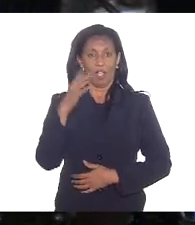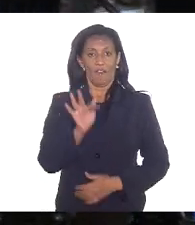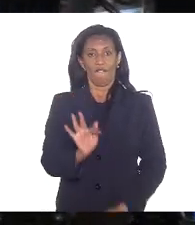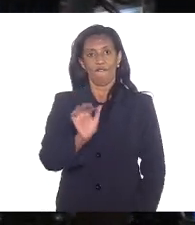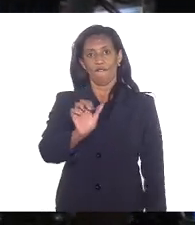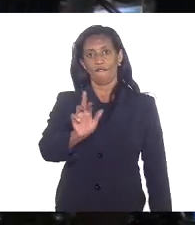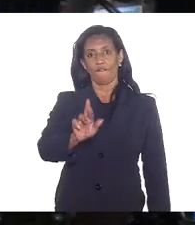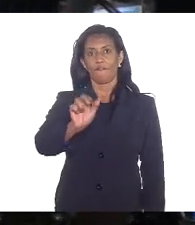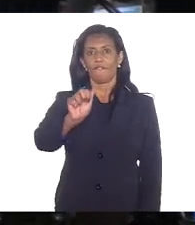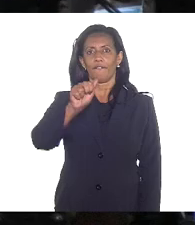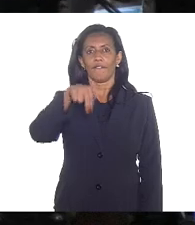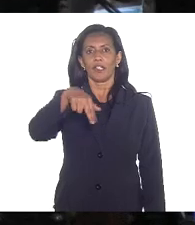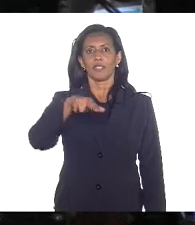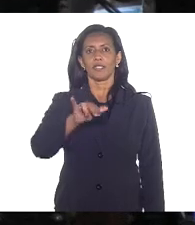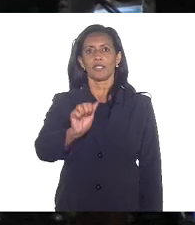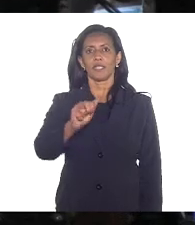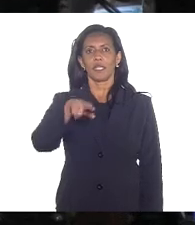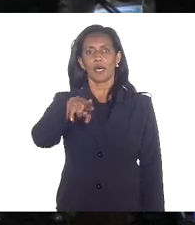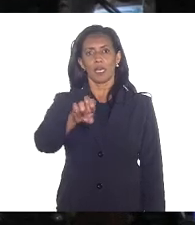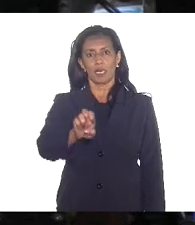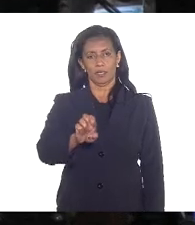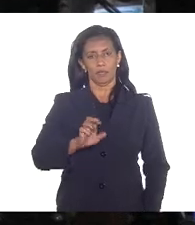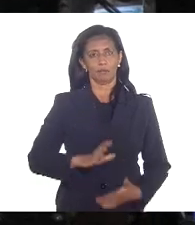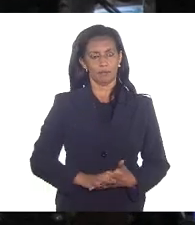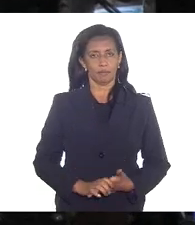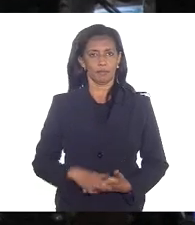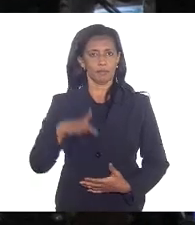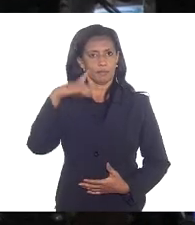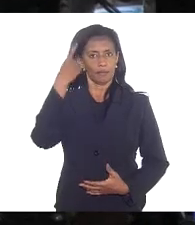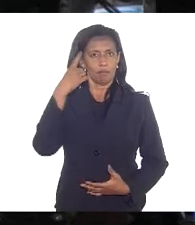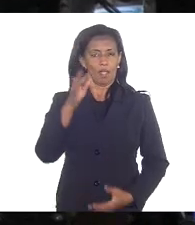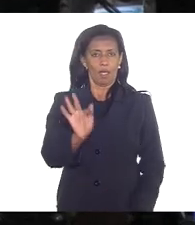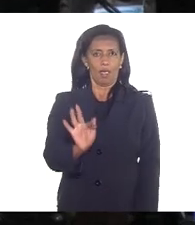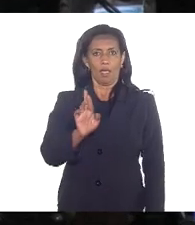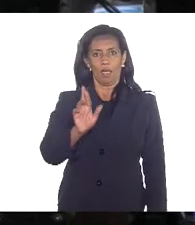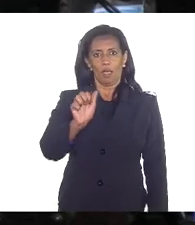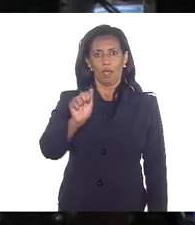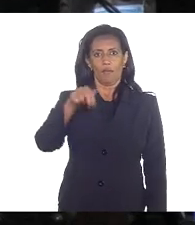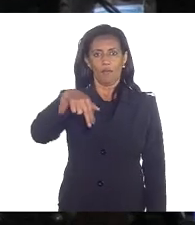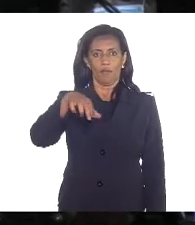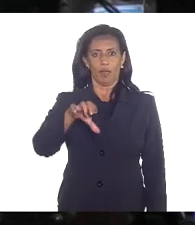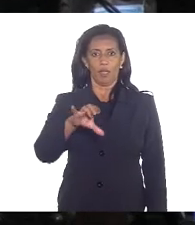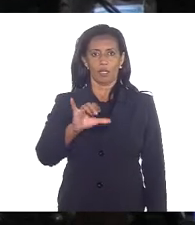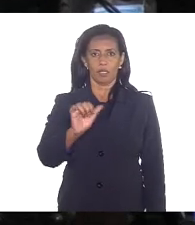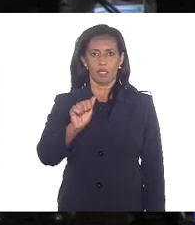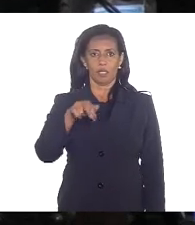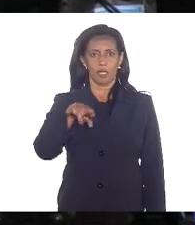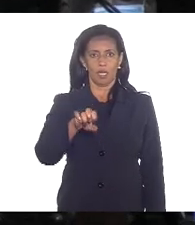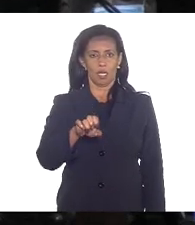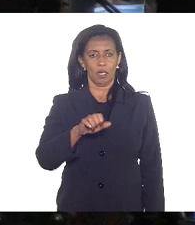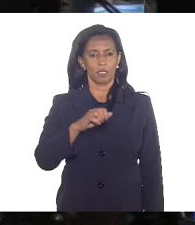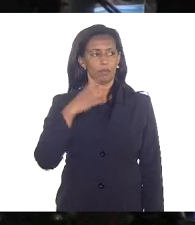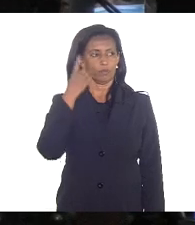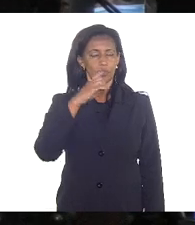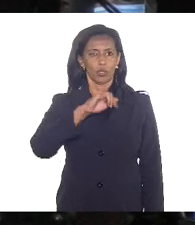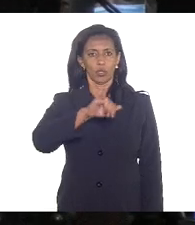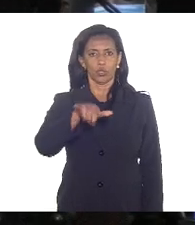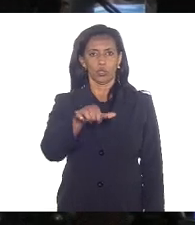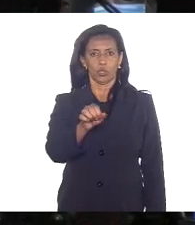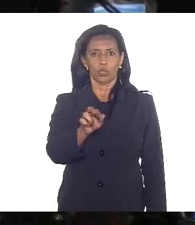Franciane Motta a deputada Franciane Motta deputado Jorge Felipe